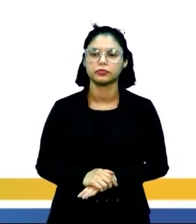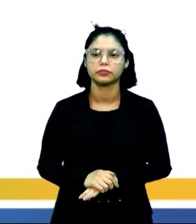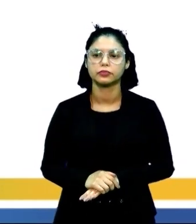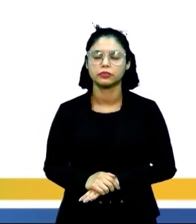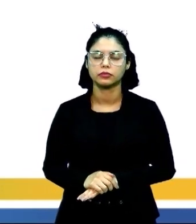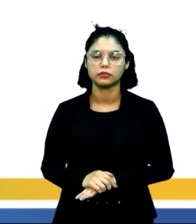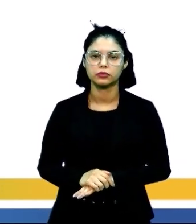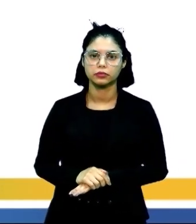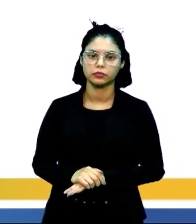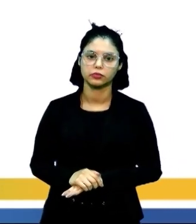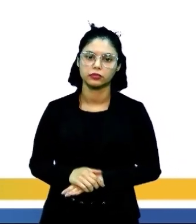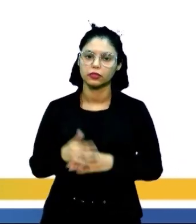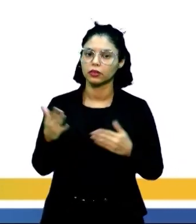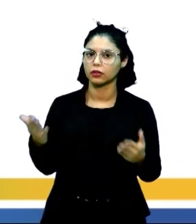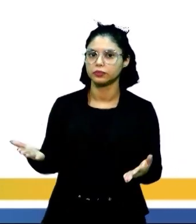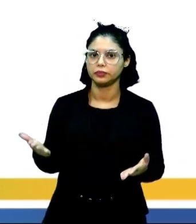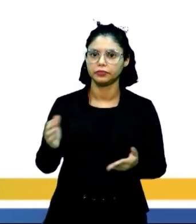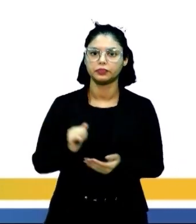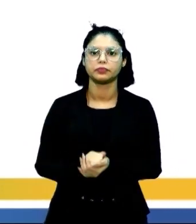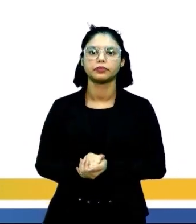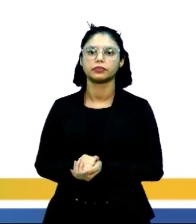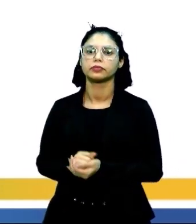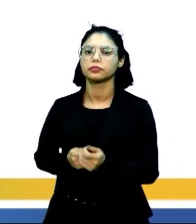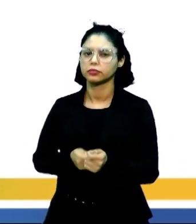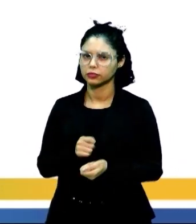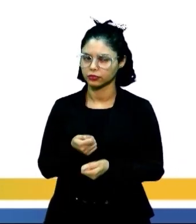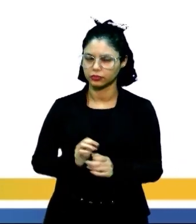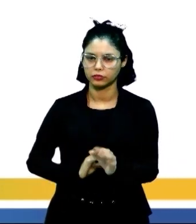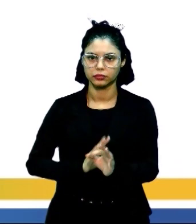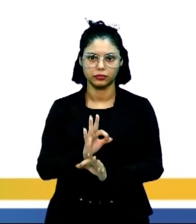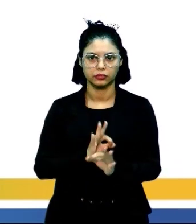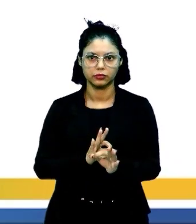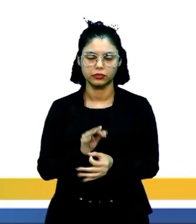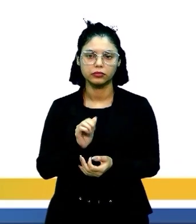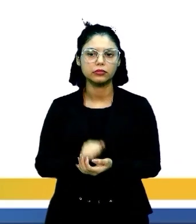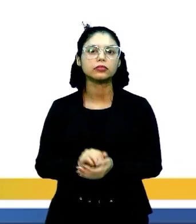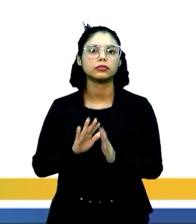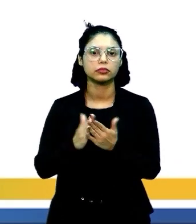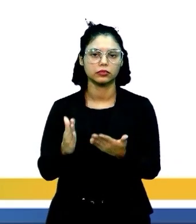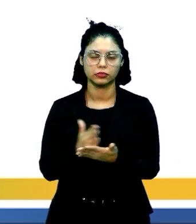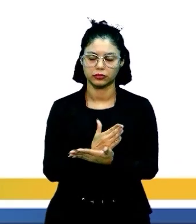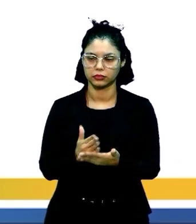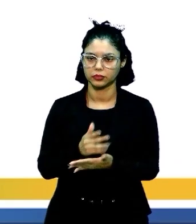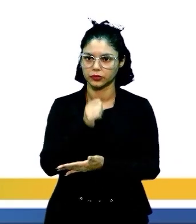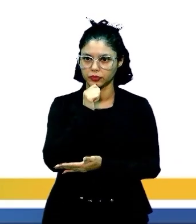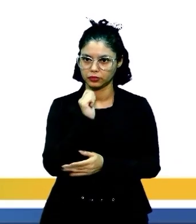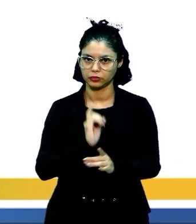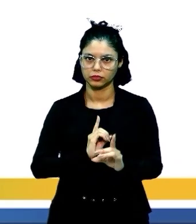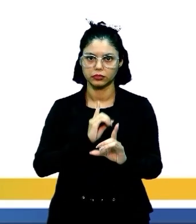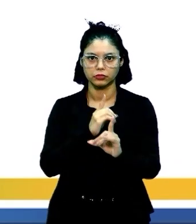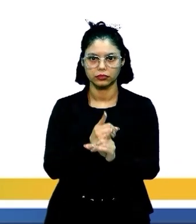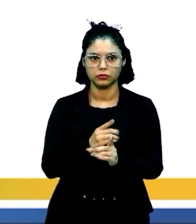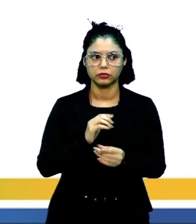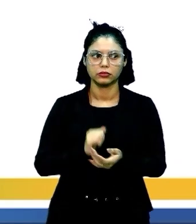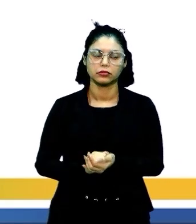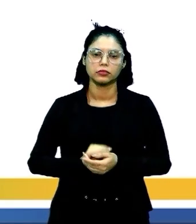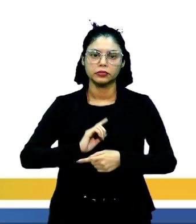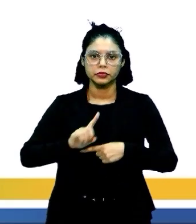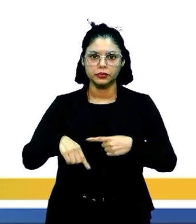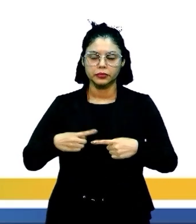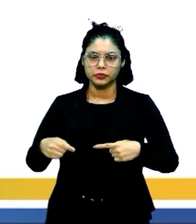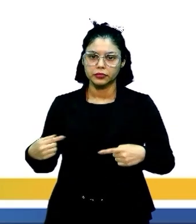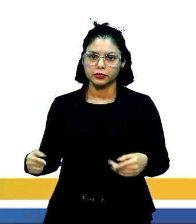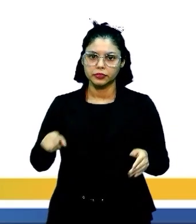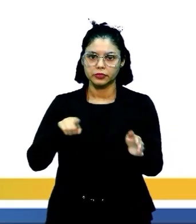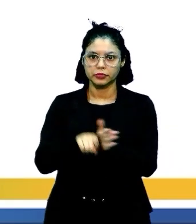163. Né? Então, por gentileza, manuseiem o livro de vocês, localizem essa